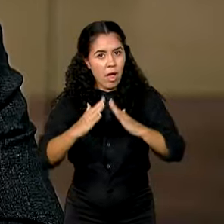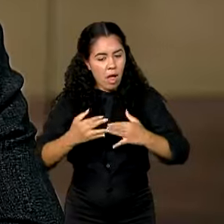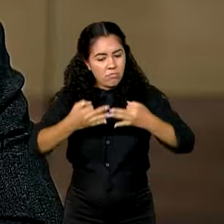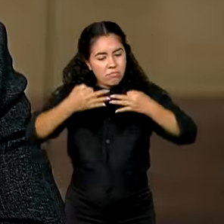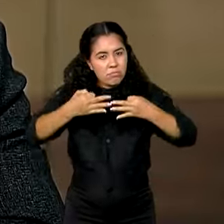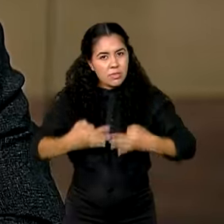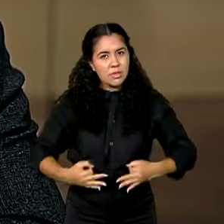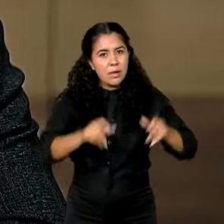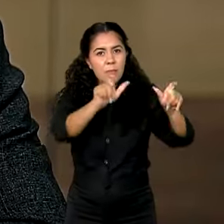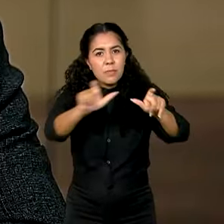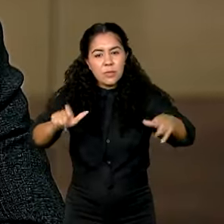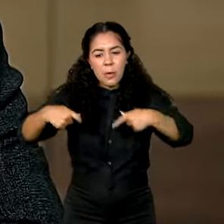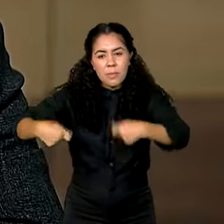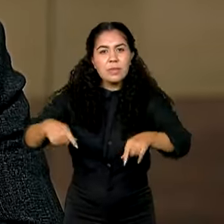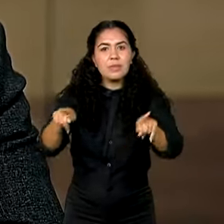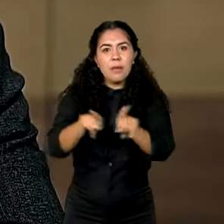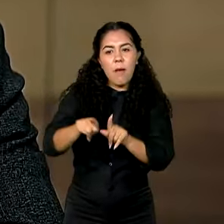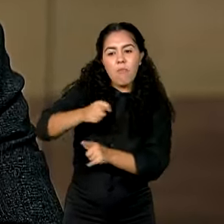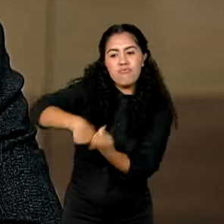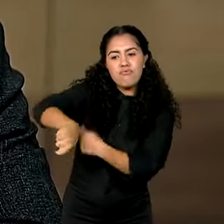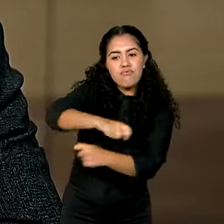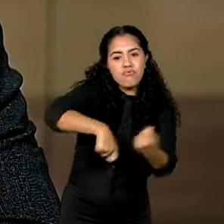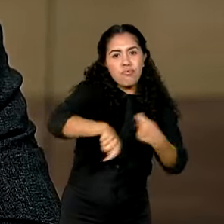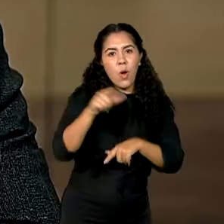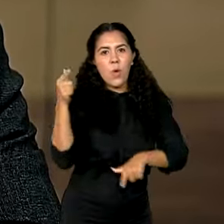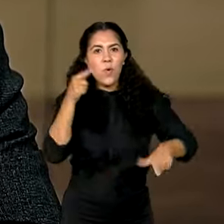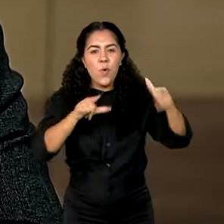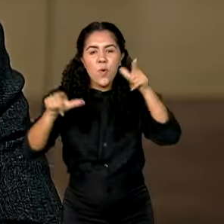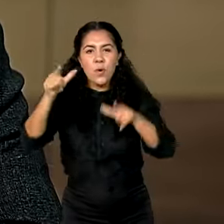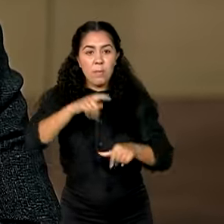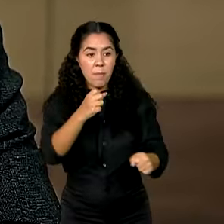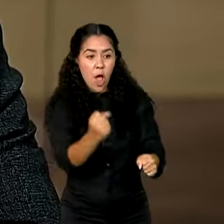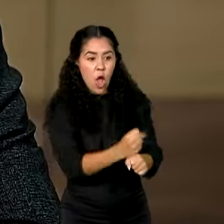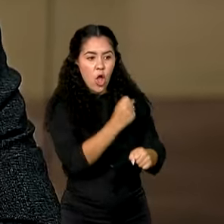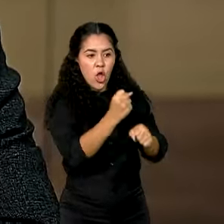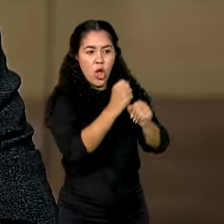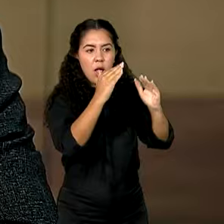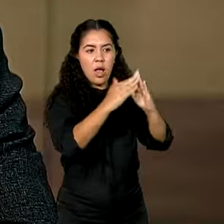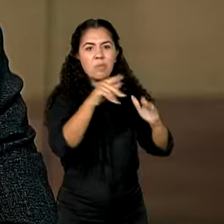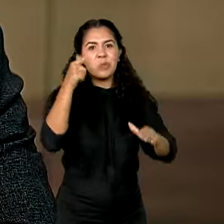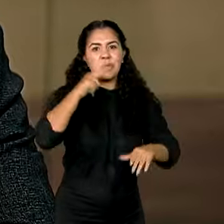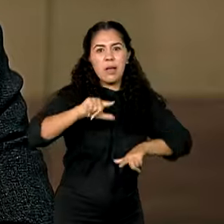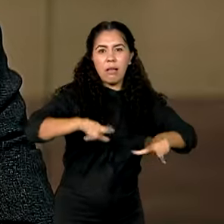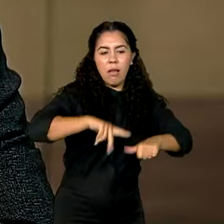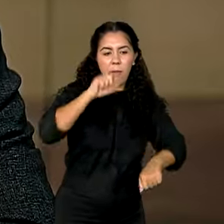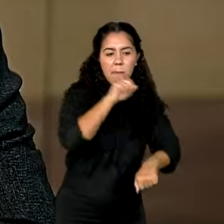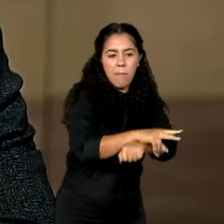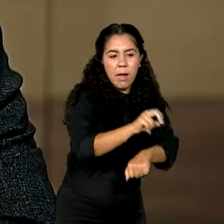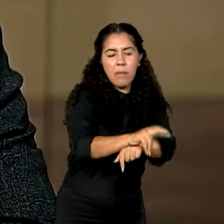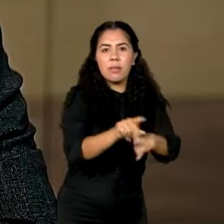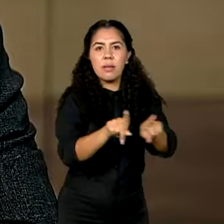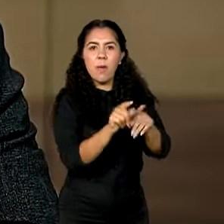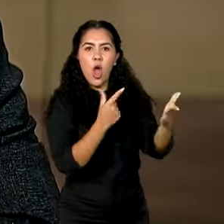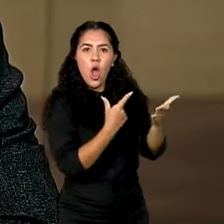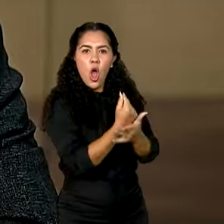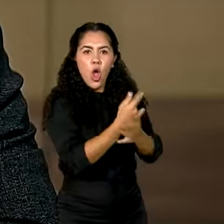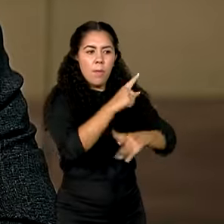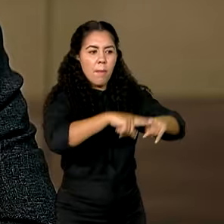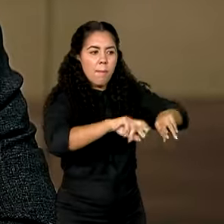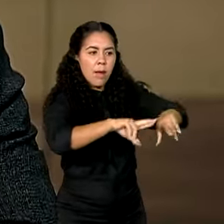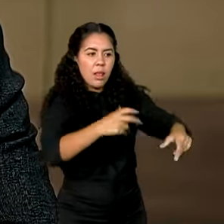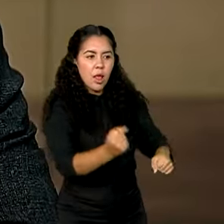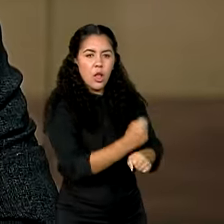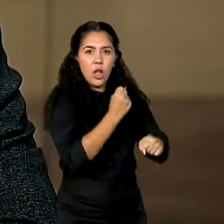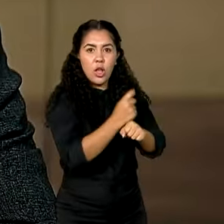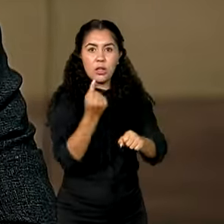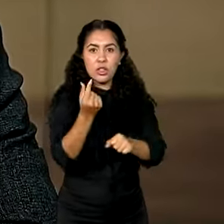precisa, elas movimentam a economia local. Na construção desses imóveis é empregada mão de obra local, compra de materiais, que movimentam a